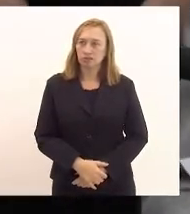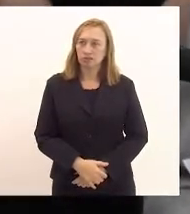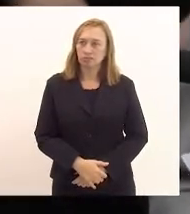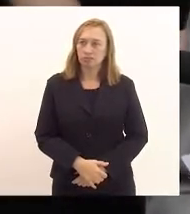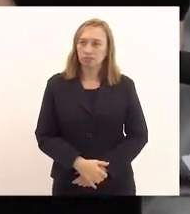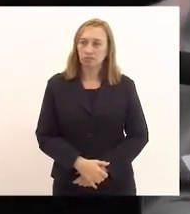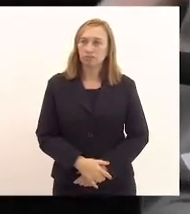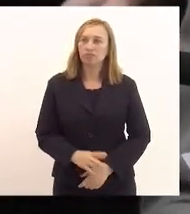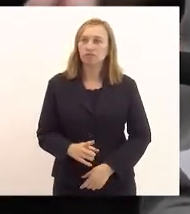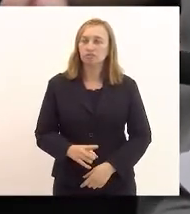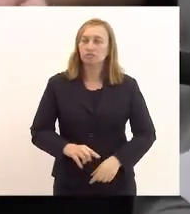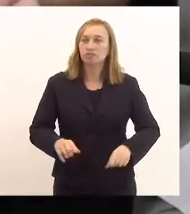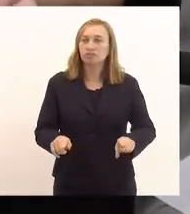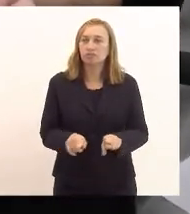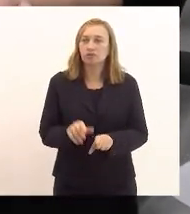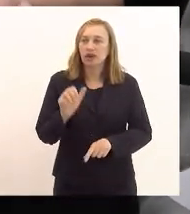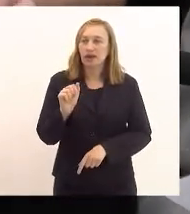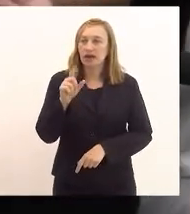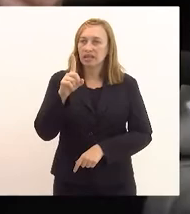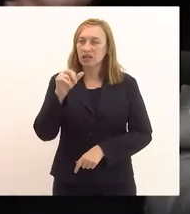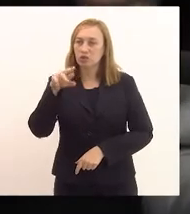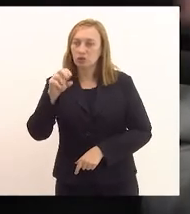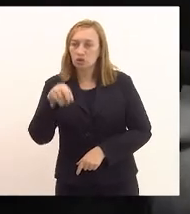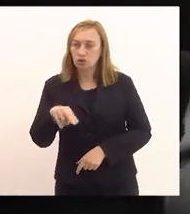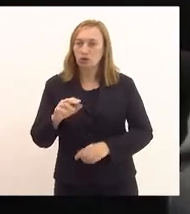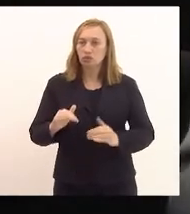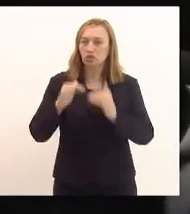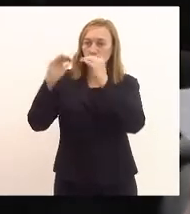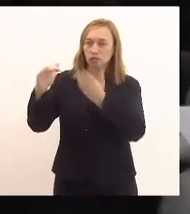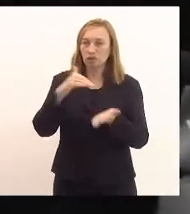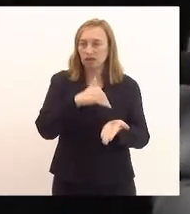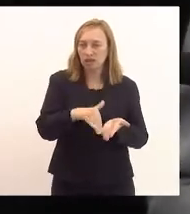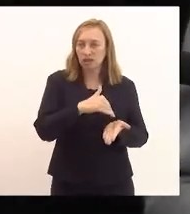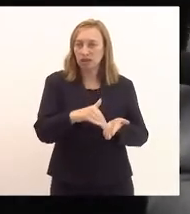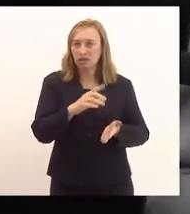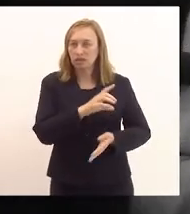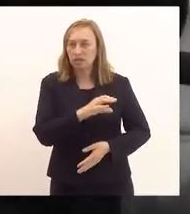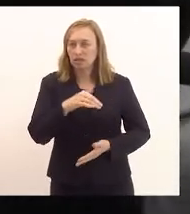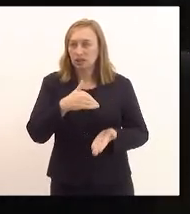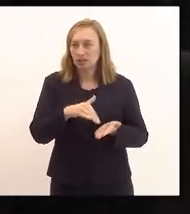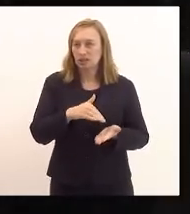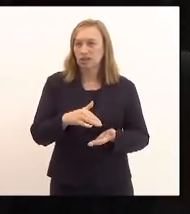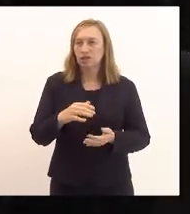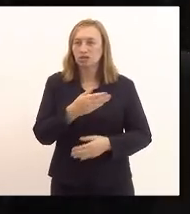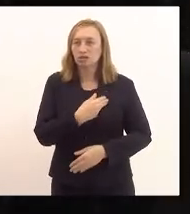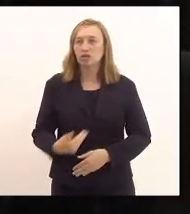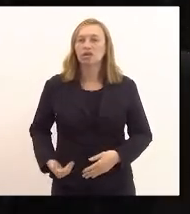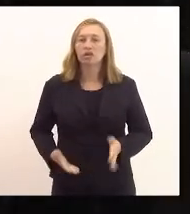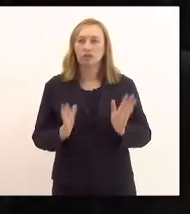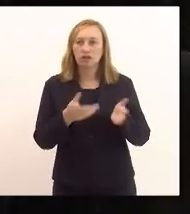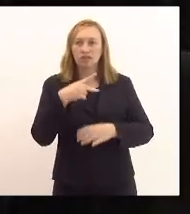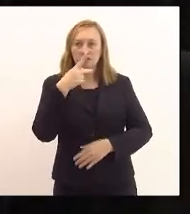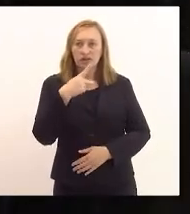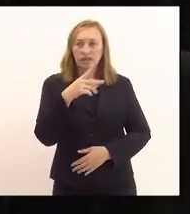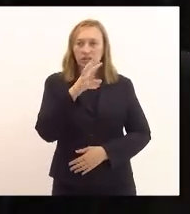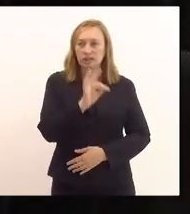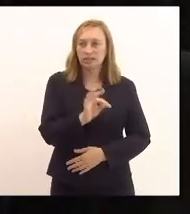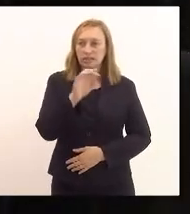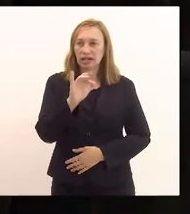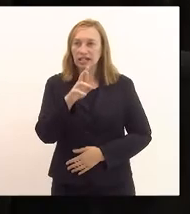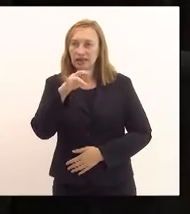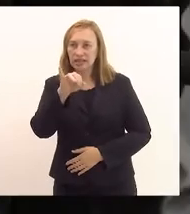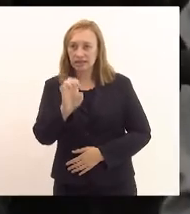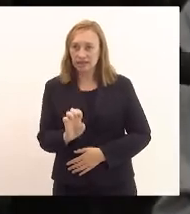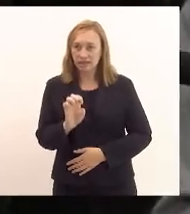Oi tá conosco também Adilson Pires subsecretário da secretaria de governo com a palavra passo a palavra agora a taliria